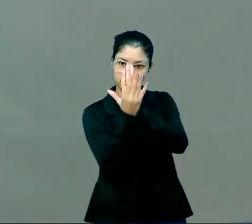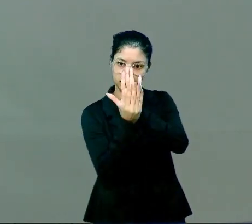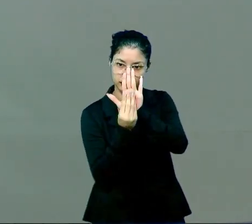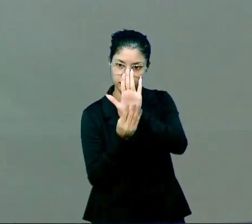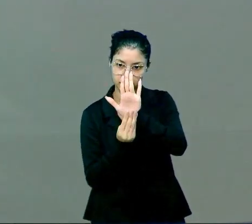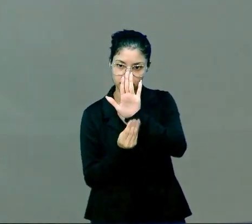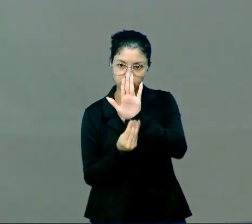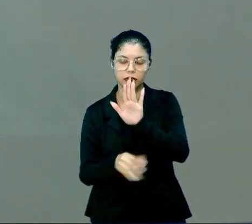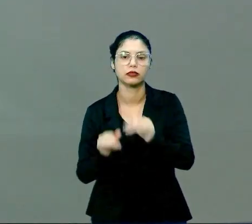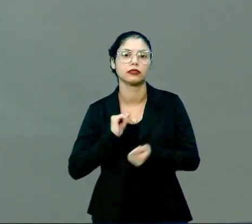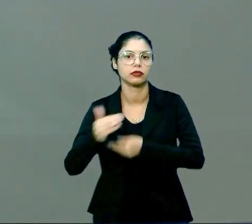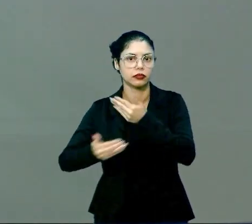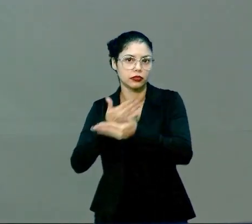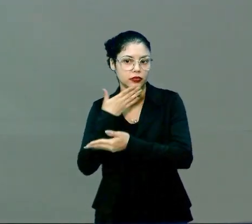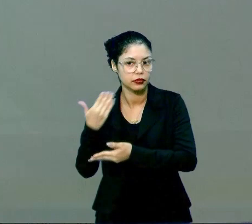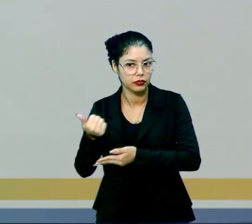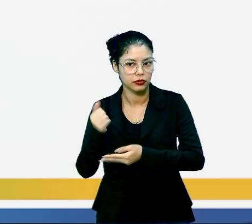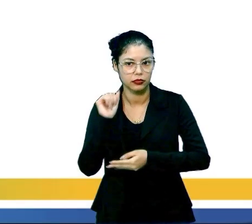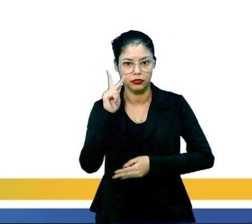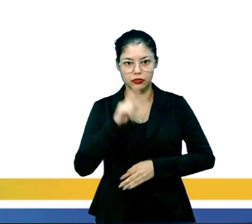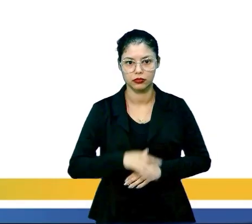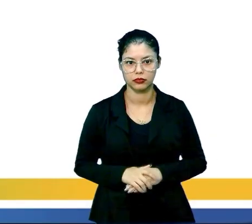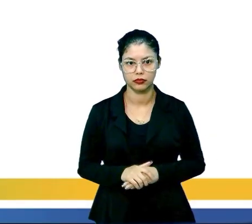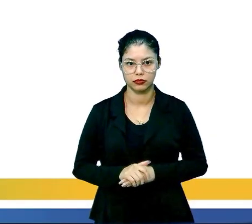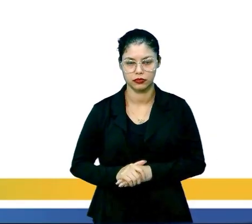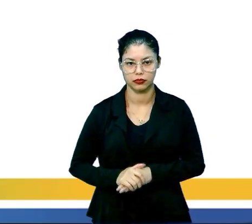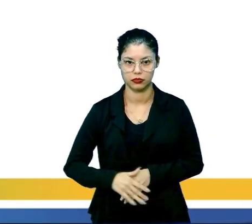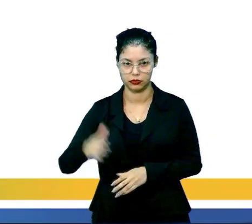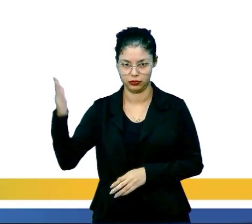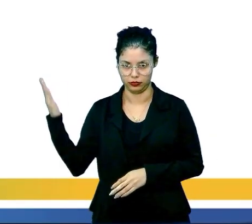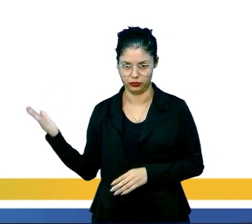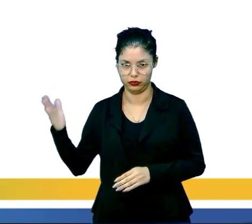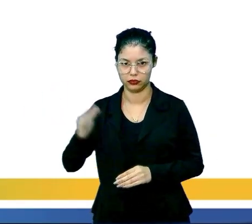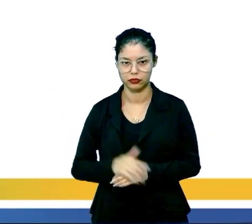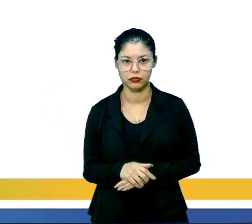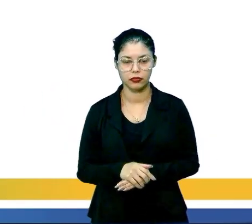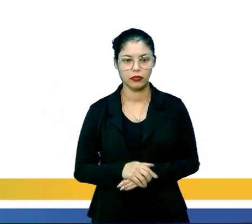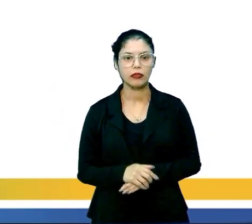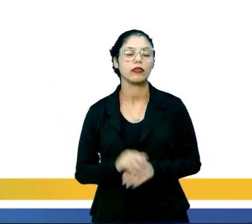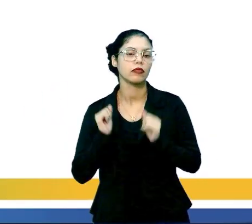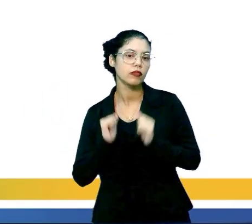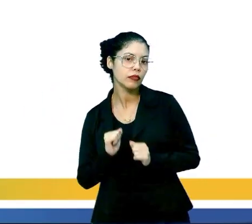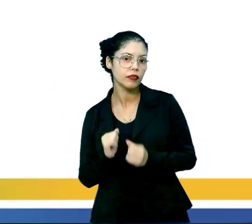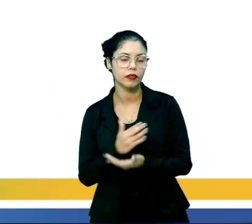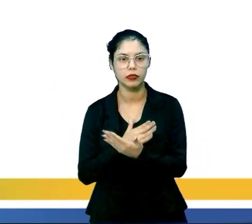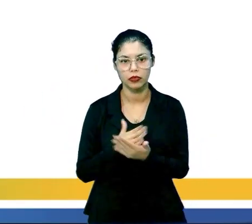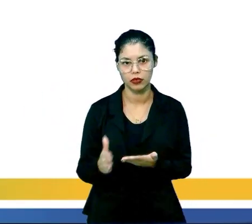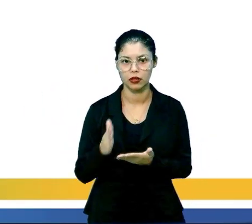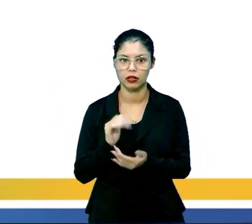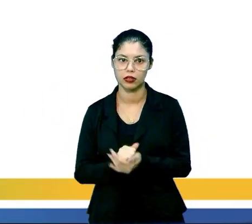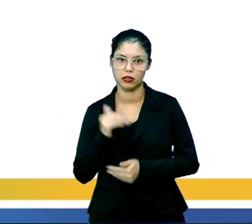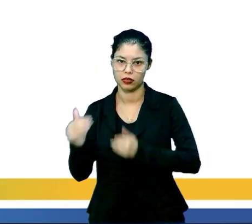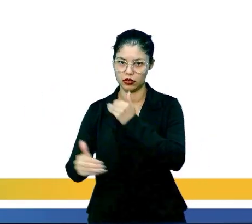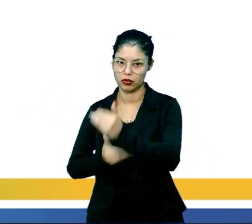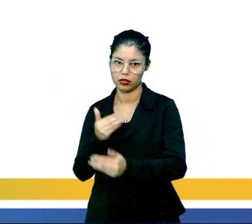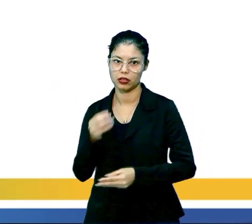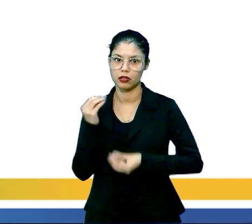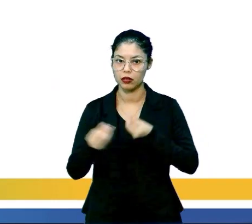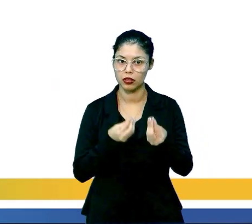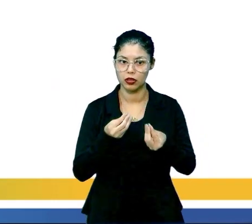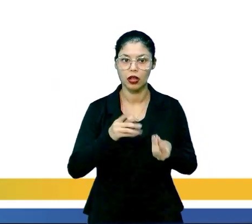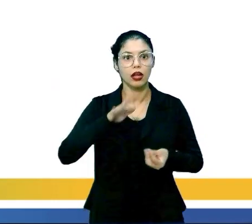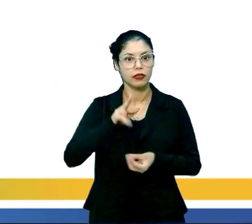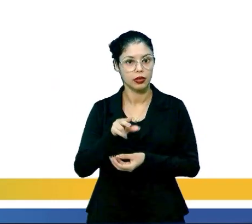receita para facilitar esse processo, correto? Então, vamos lá. Você pode iniciar o seu desenvolvimento com